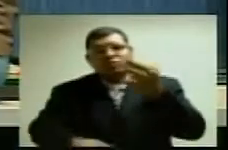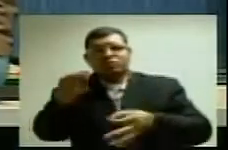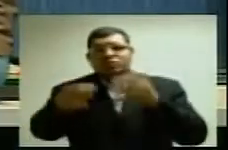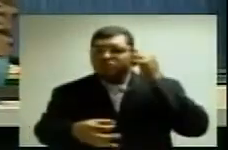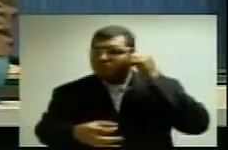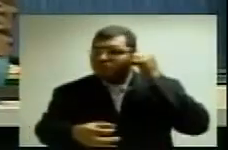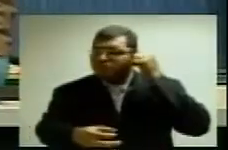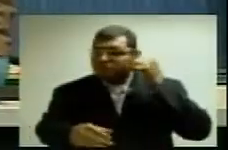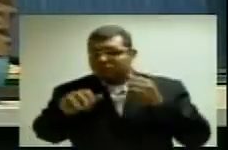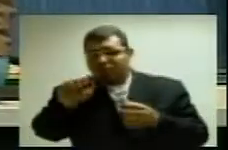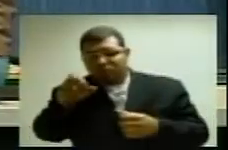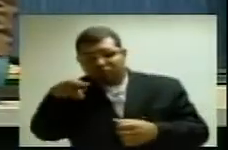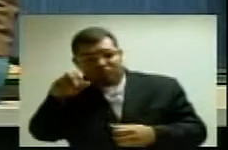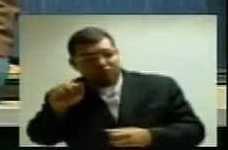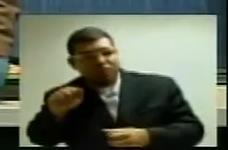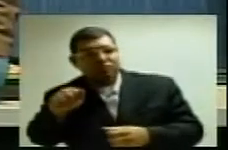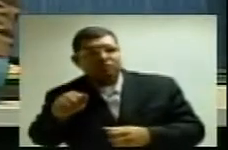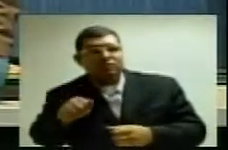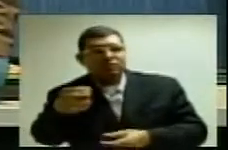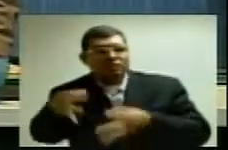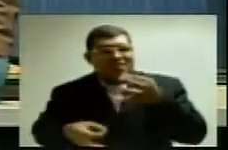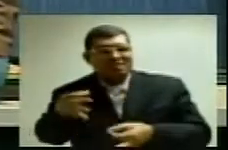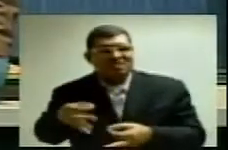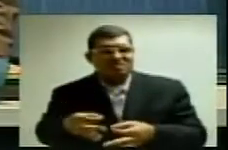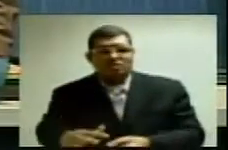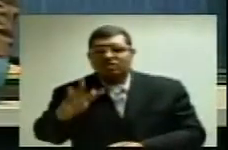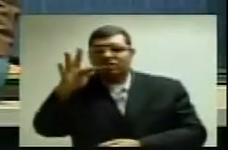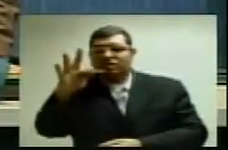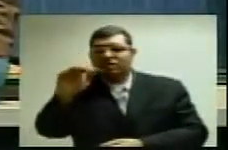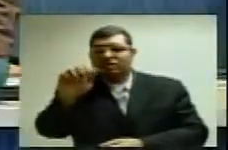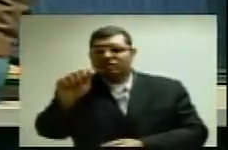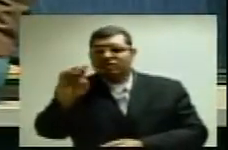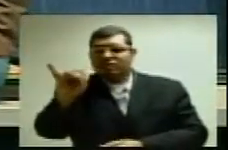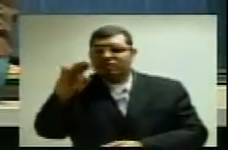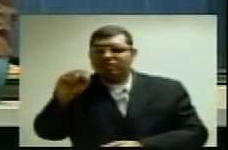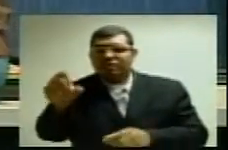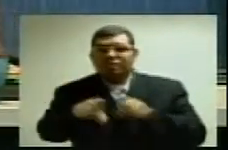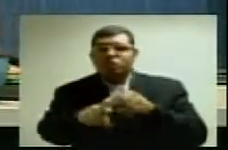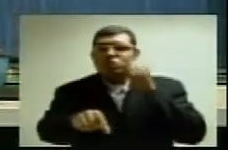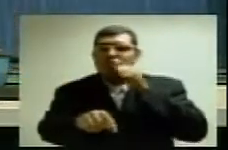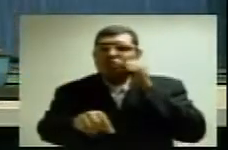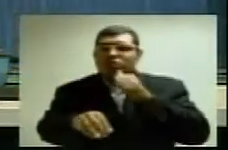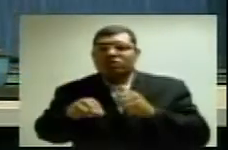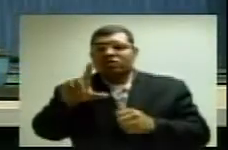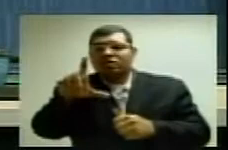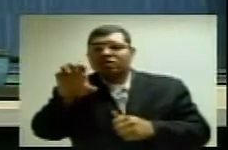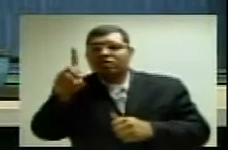justiça Armando Gurgel Maia, pelo promotor Fábio Monteiro e pela promotora Leda